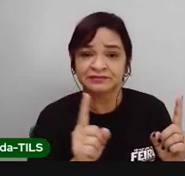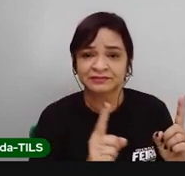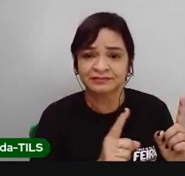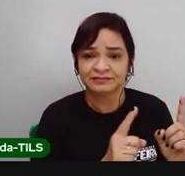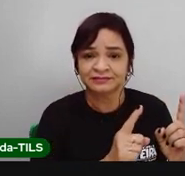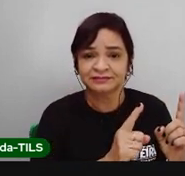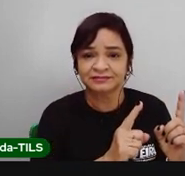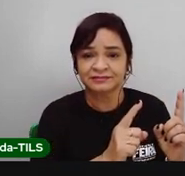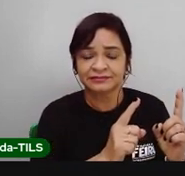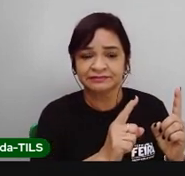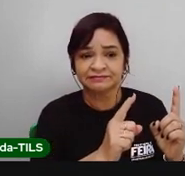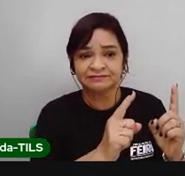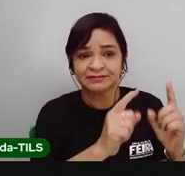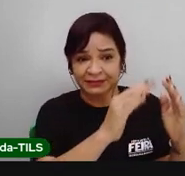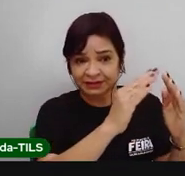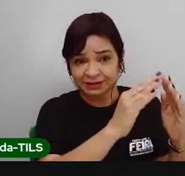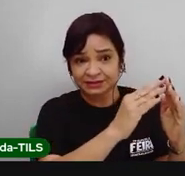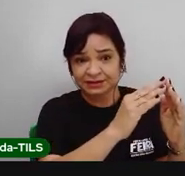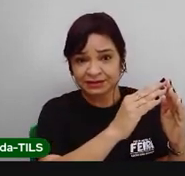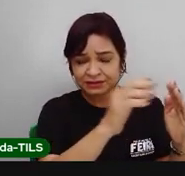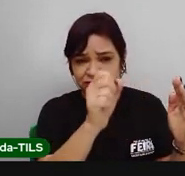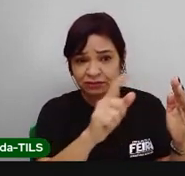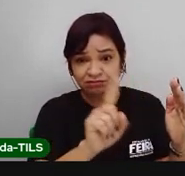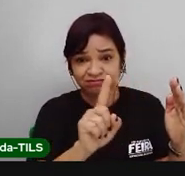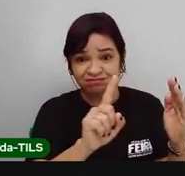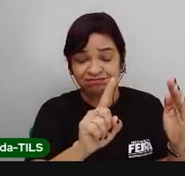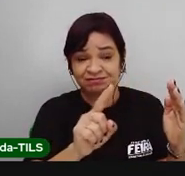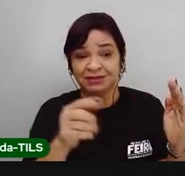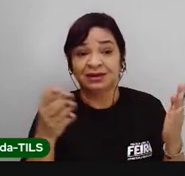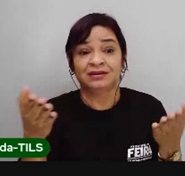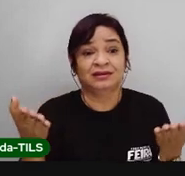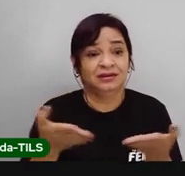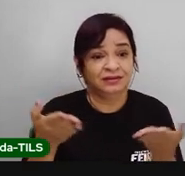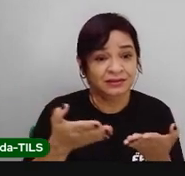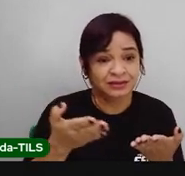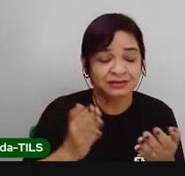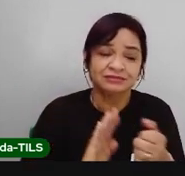está mais onde o Sol ilumina. E neste ponto, é